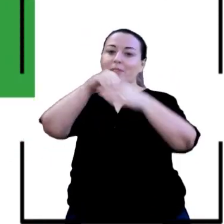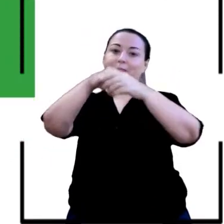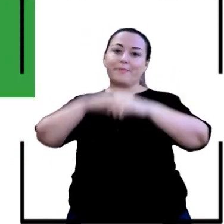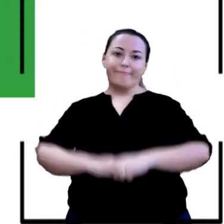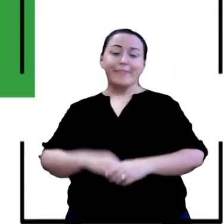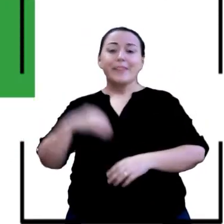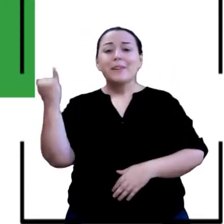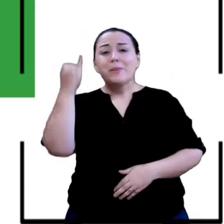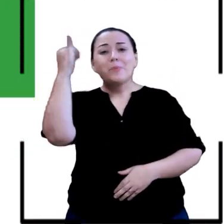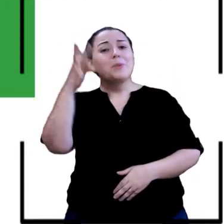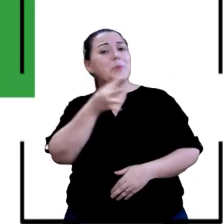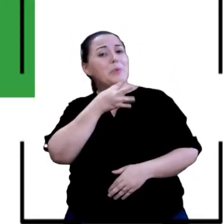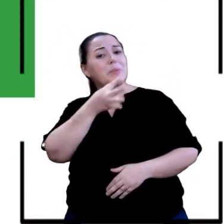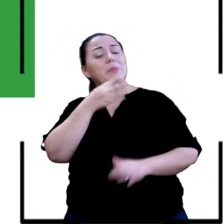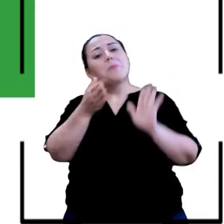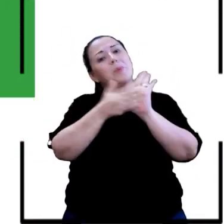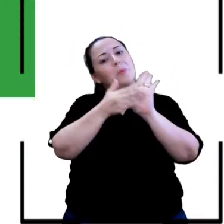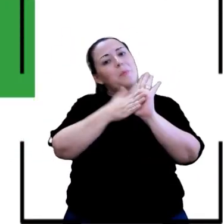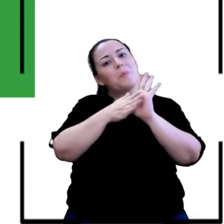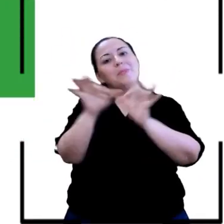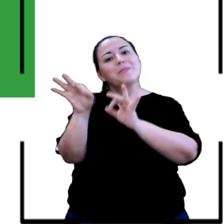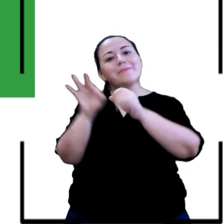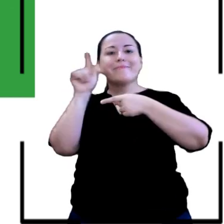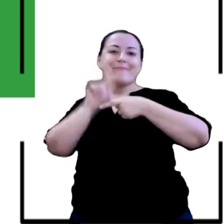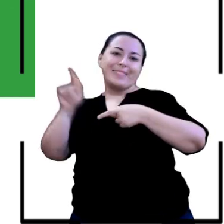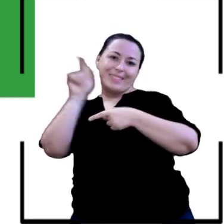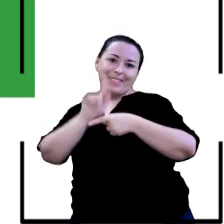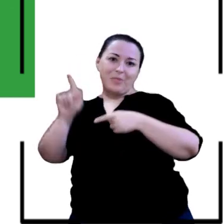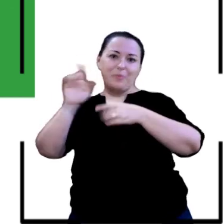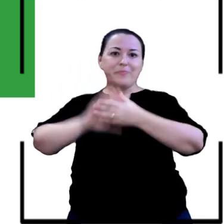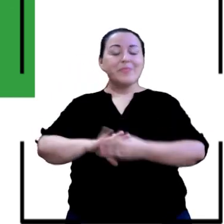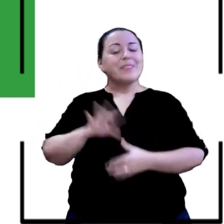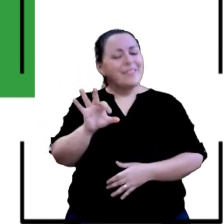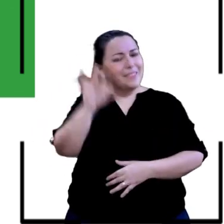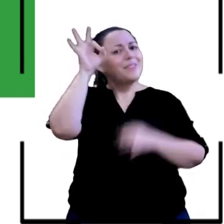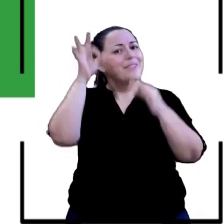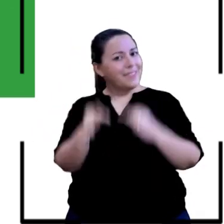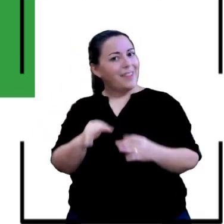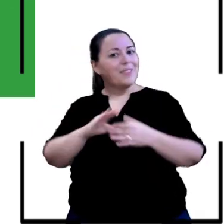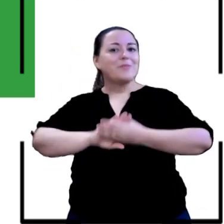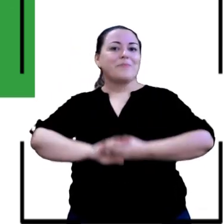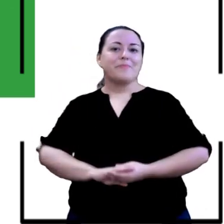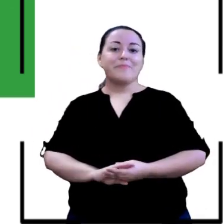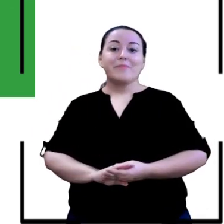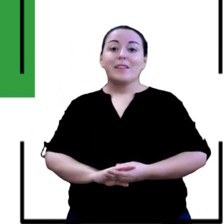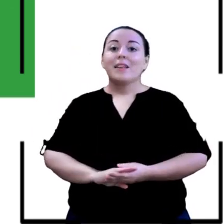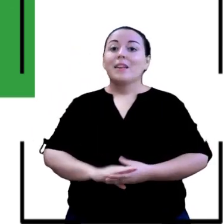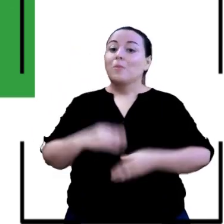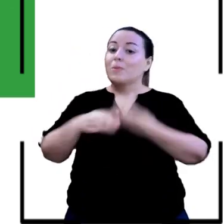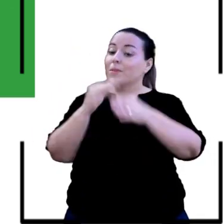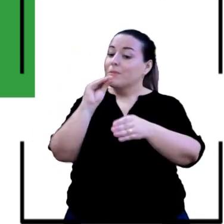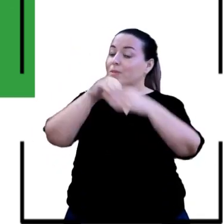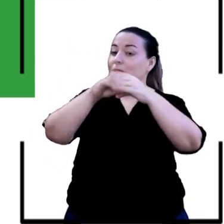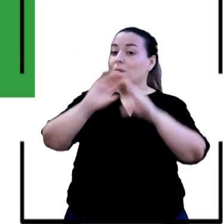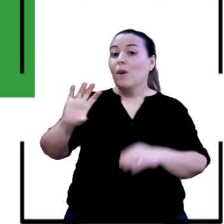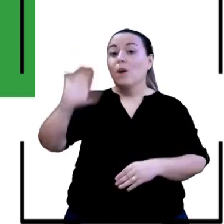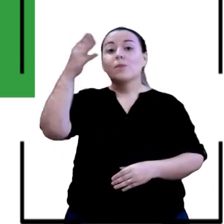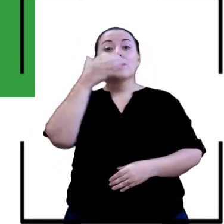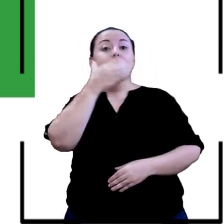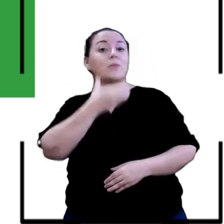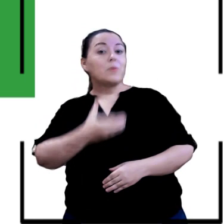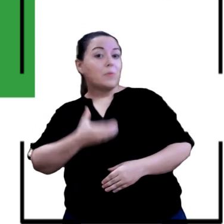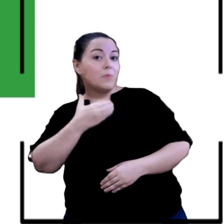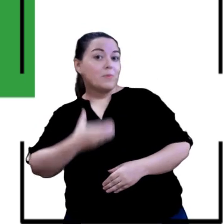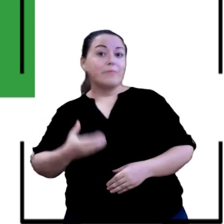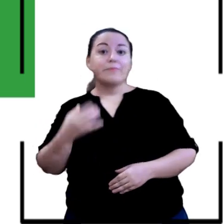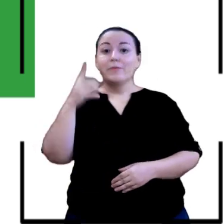gestão para os próximos 4 anos. Fique por dentro das propostas e faça sua escolha. A eleição será dia 4 de dezembro e todos poderão votar